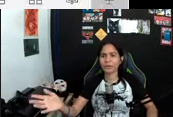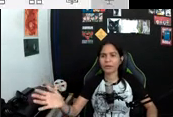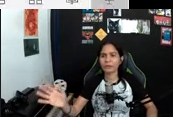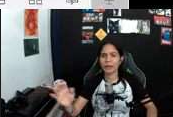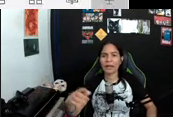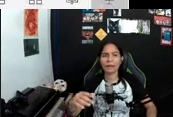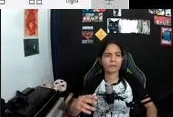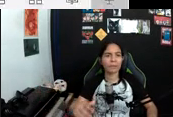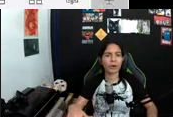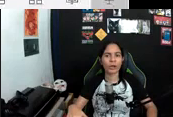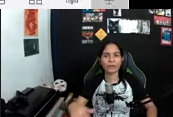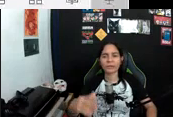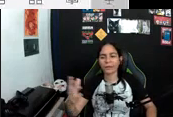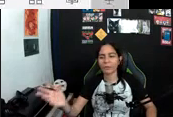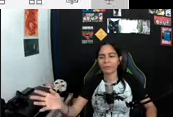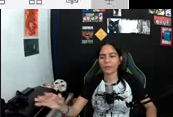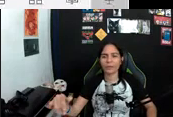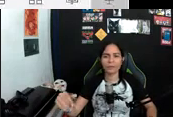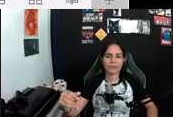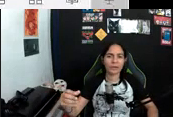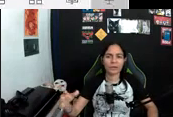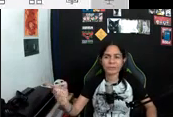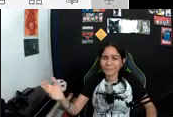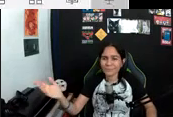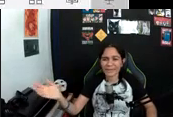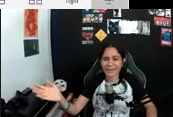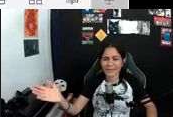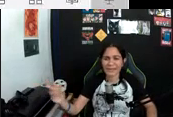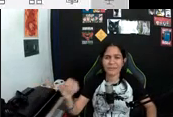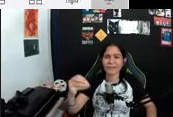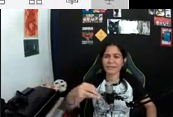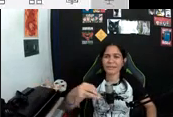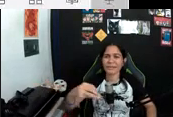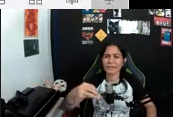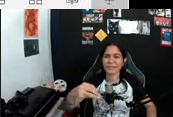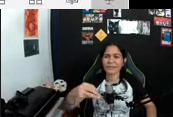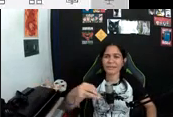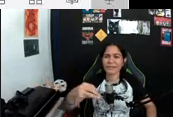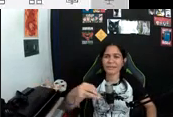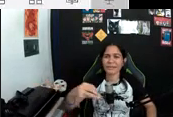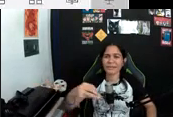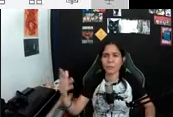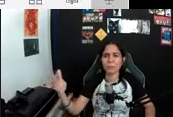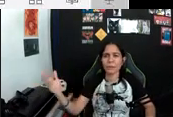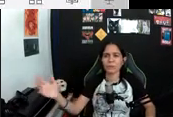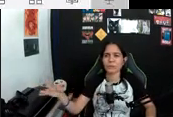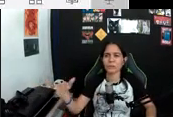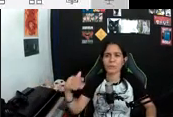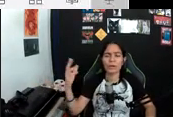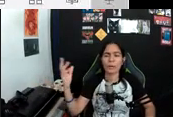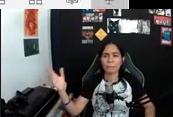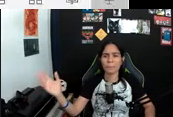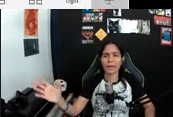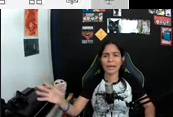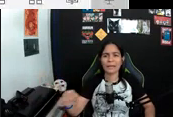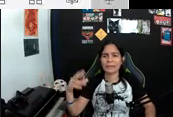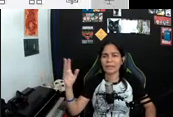querer ficar julgando ela. Você vai morrer, você vai para o inferno, não sei o que. Gente, ali você está com um profissional de saúde, não é como